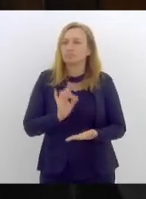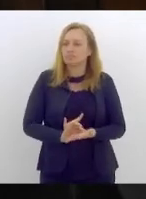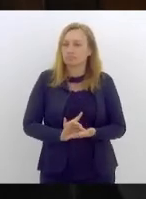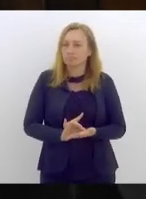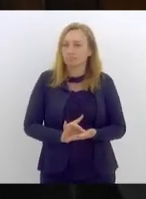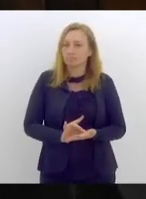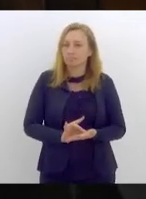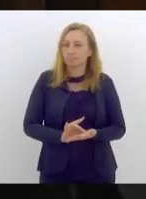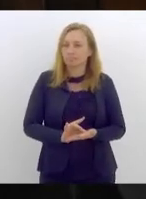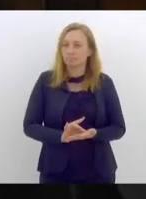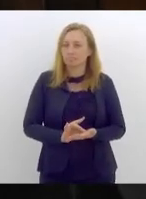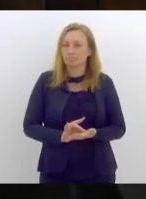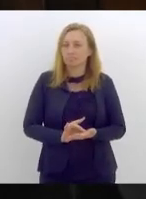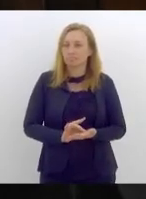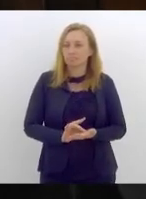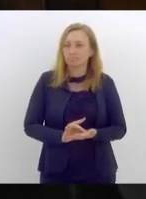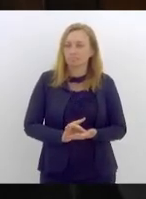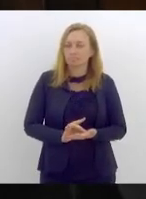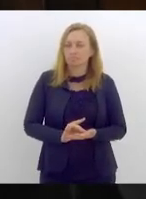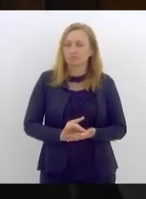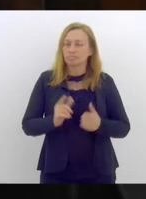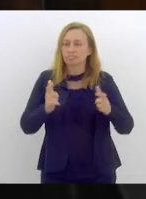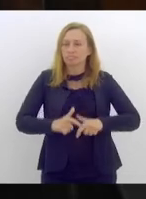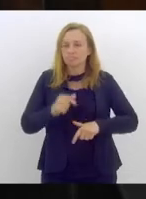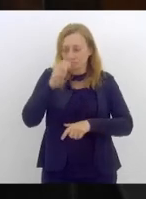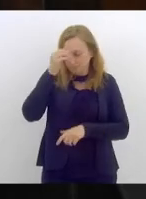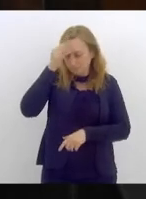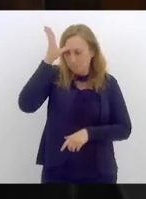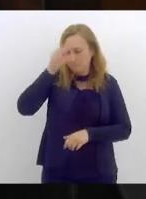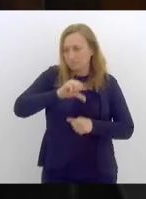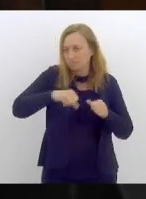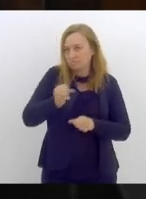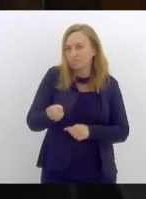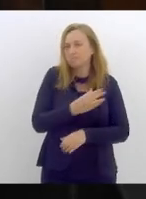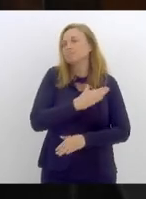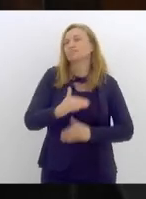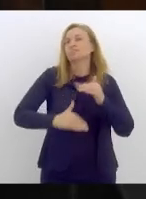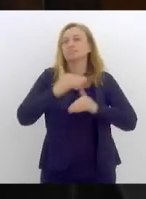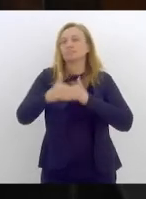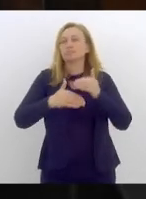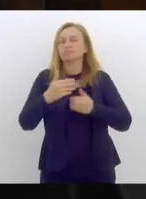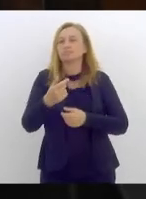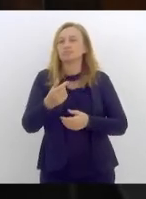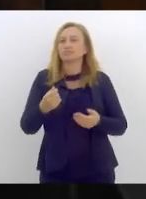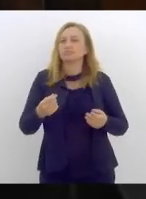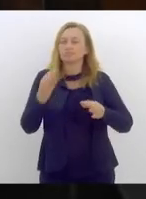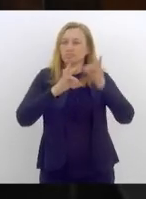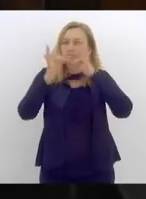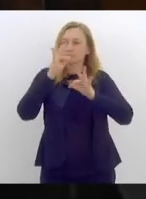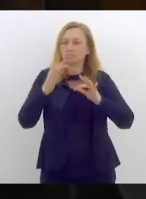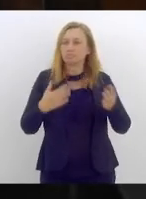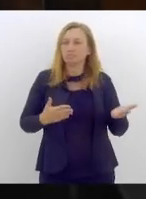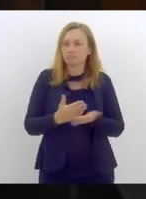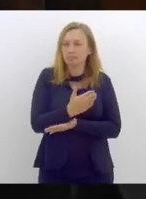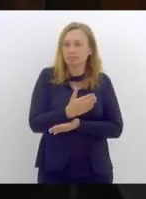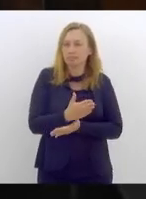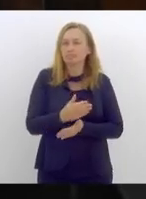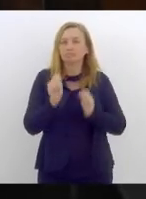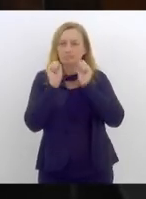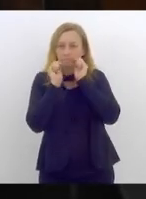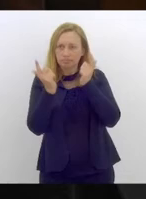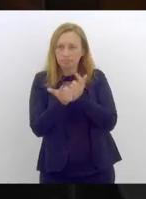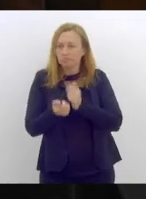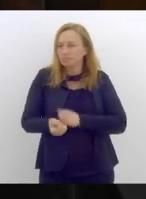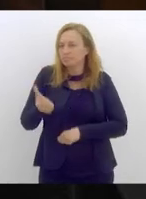Rubi um polo é de conhecimento de inovação de desenvolvimento tecnológico acabamos de aprovar na Assembleia Legislativa acabamos de aprovar